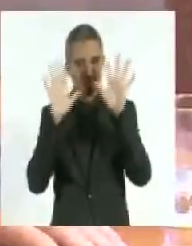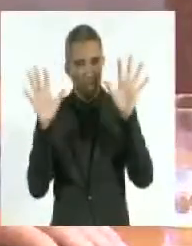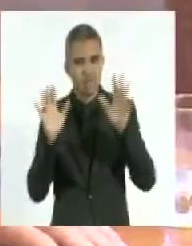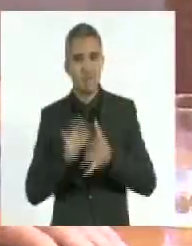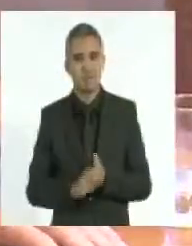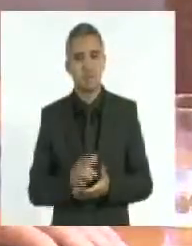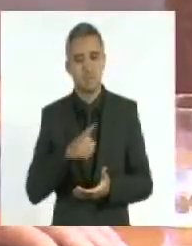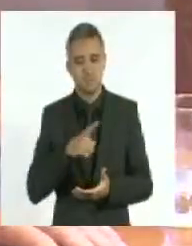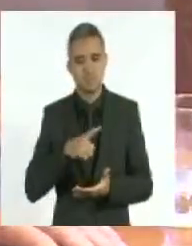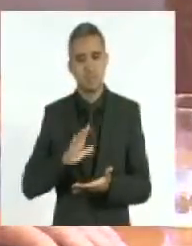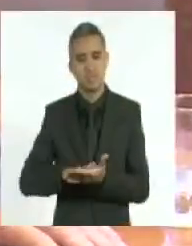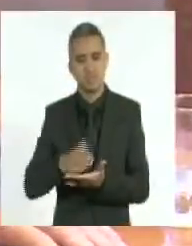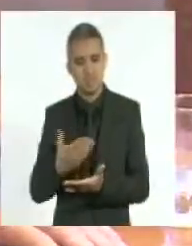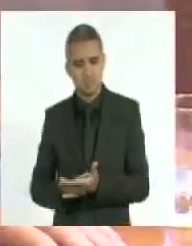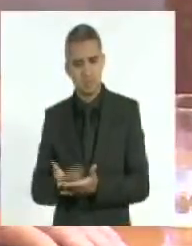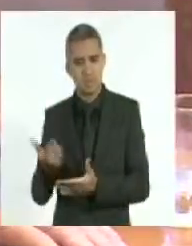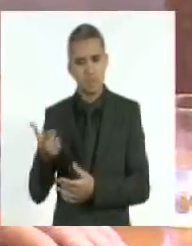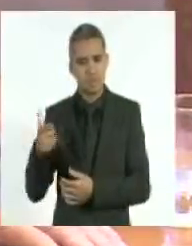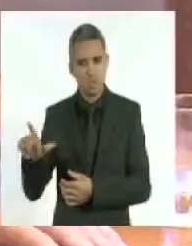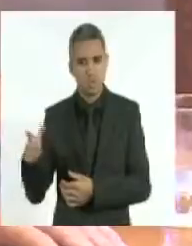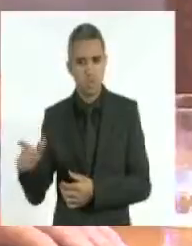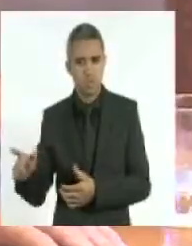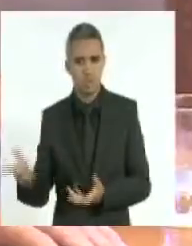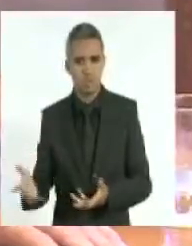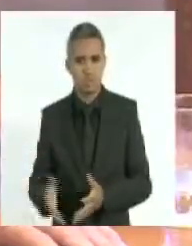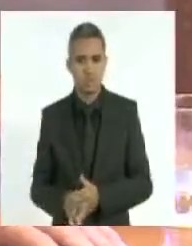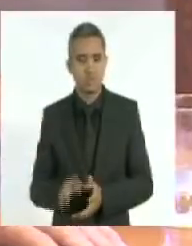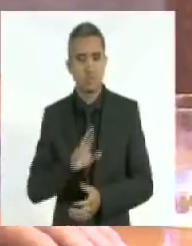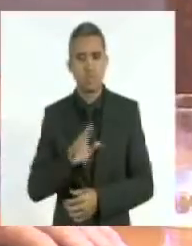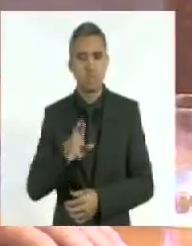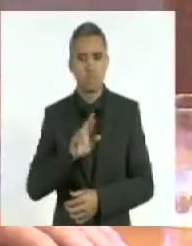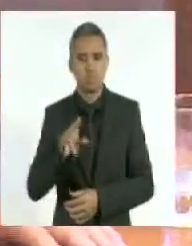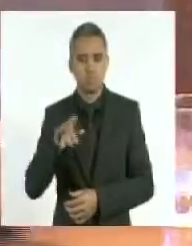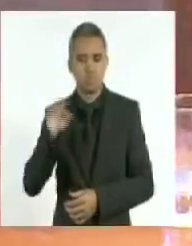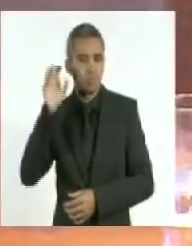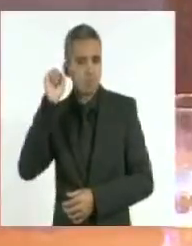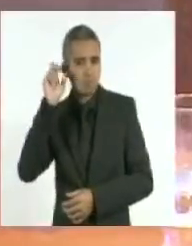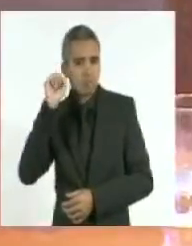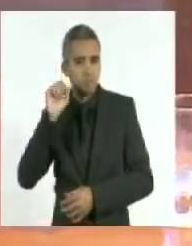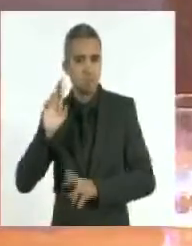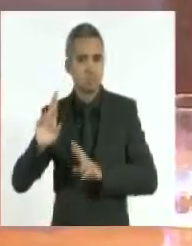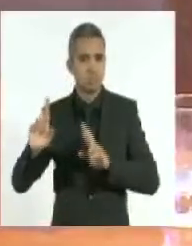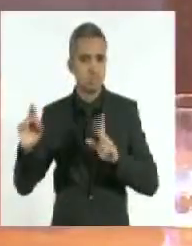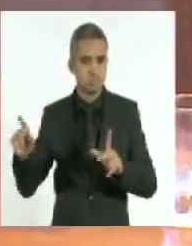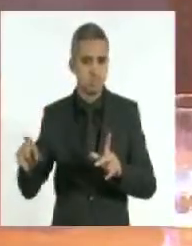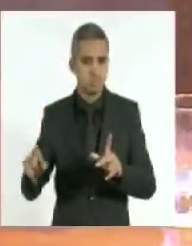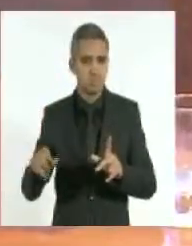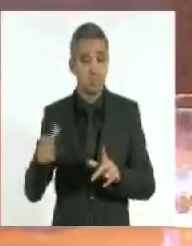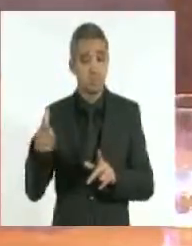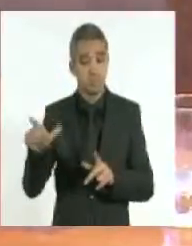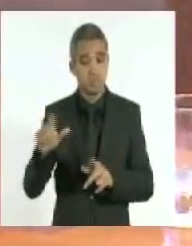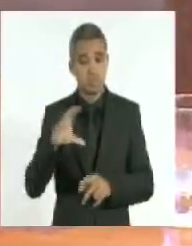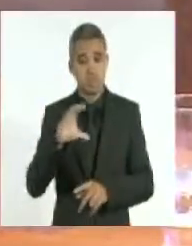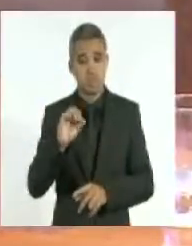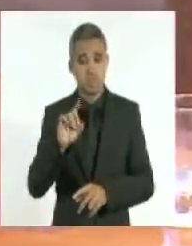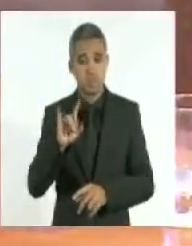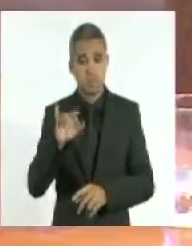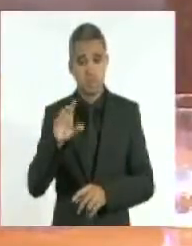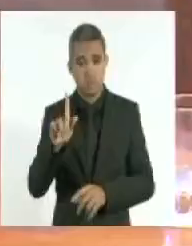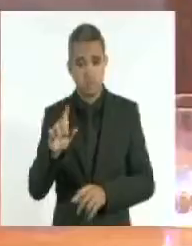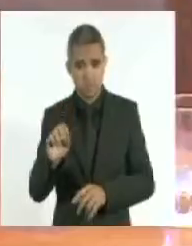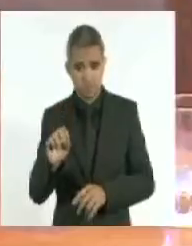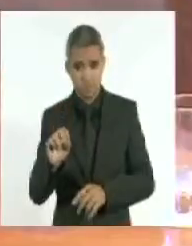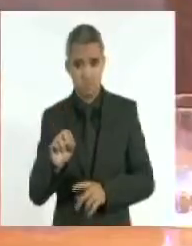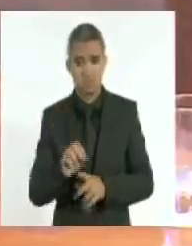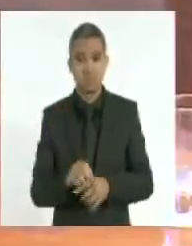é interpretação cognitiva auditiva. Talvez sirva como aprendizado, que é outro tipo de decodificação, só para poder remontar. É só